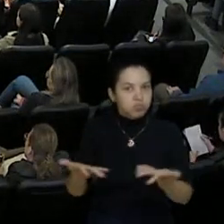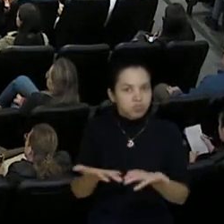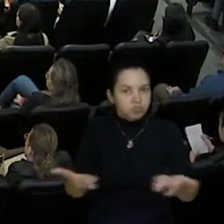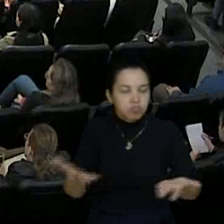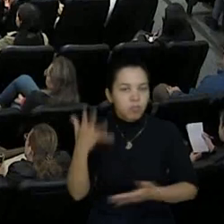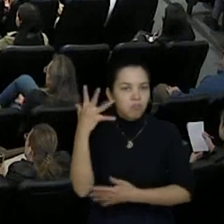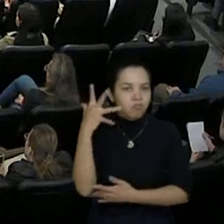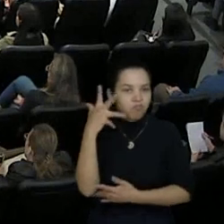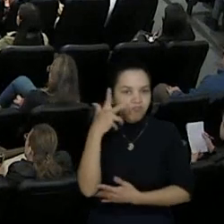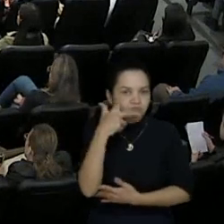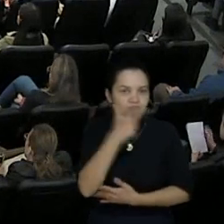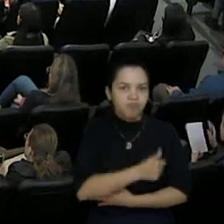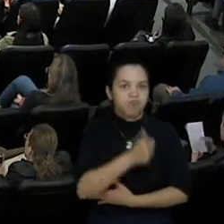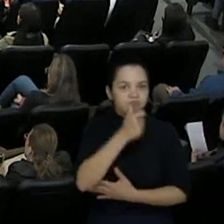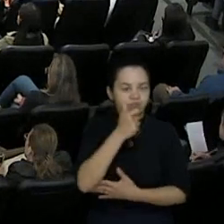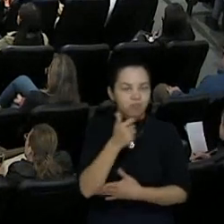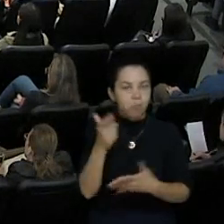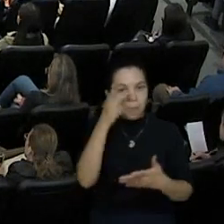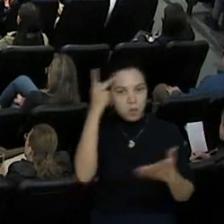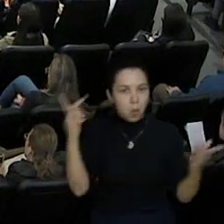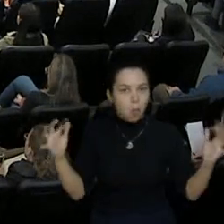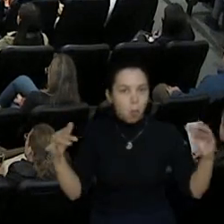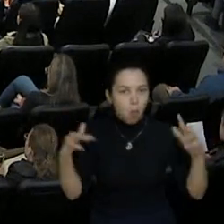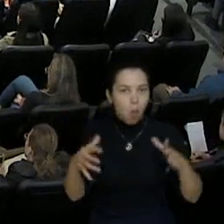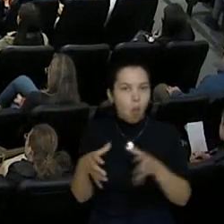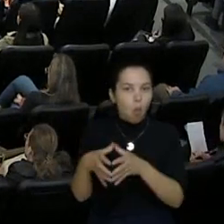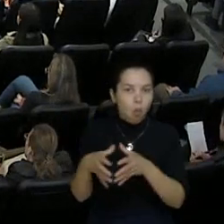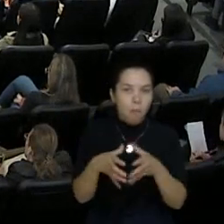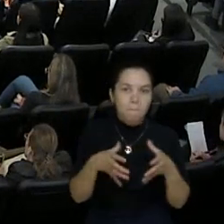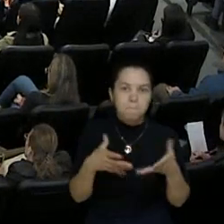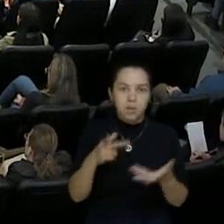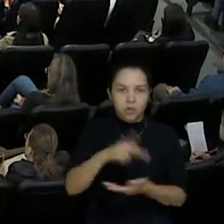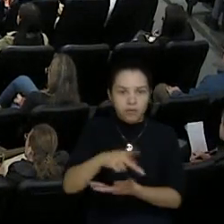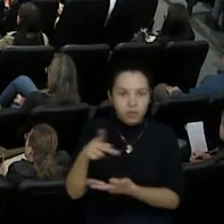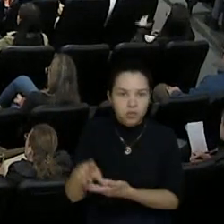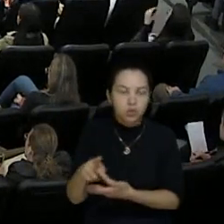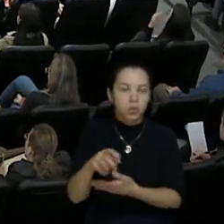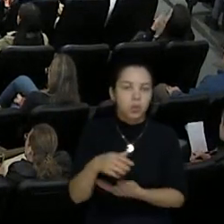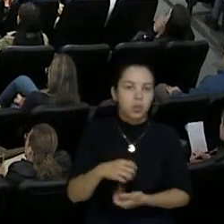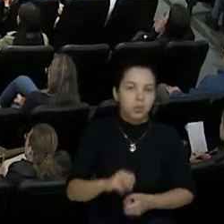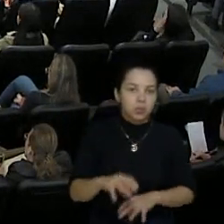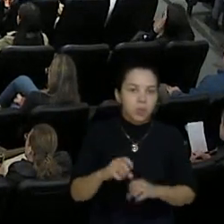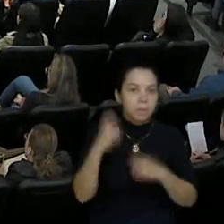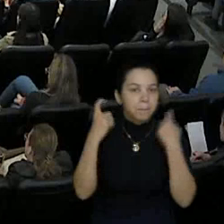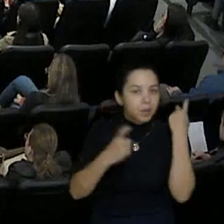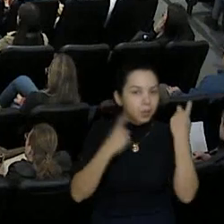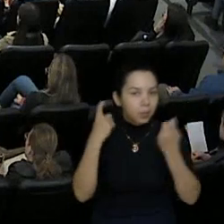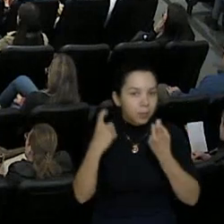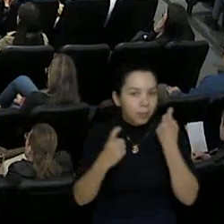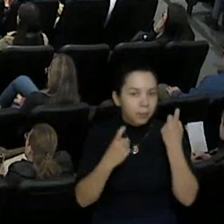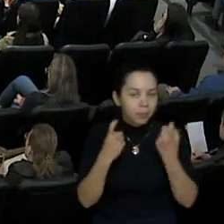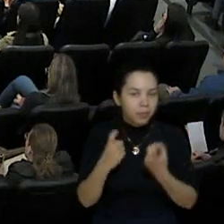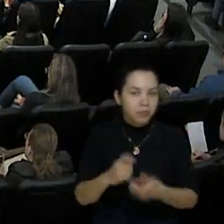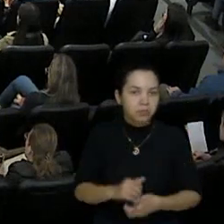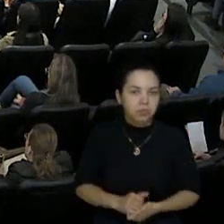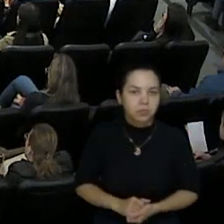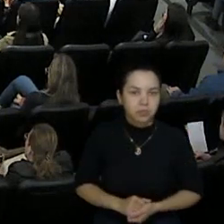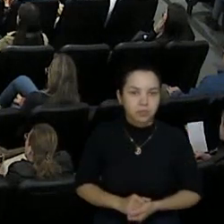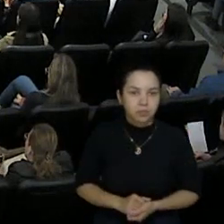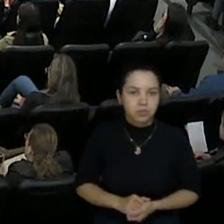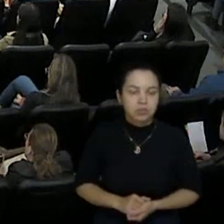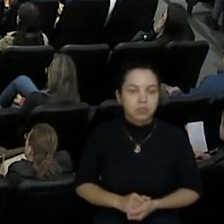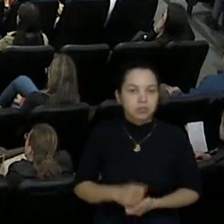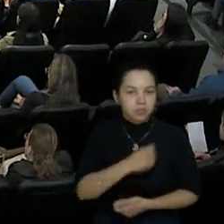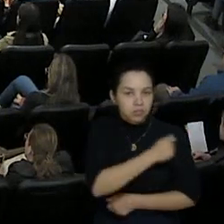aqui hoje à tarde com esse grupo de professores educadores preocupados com os nossos